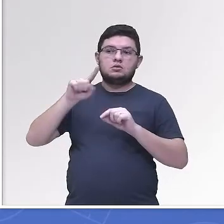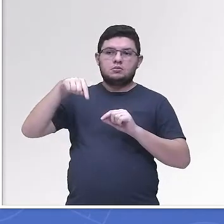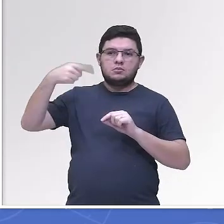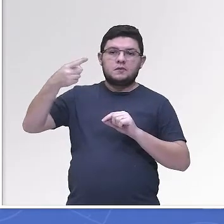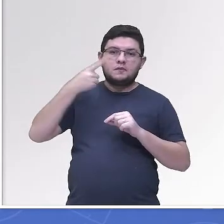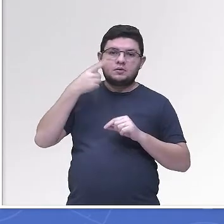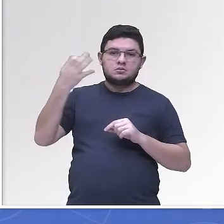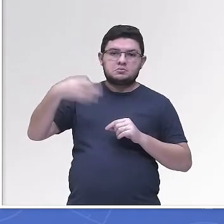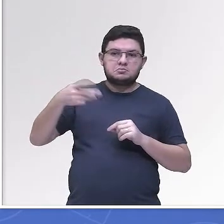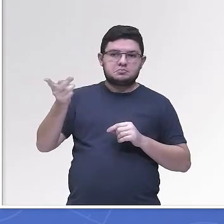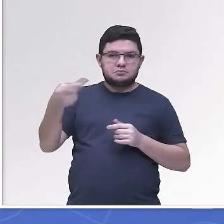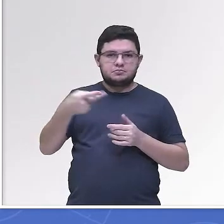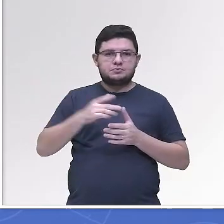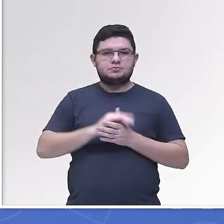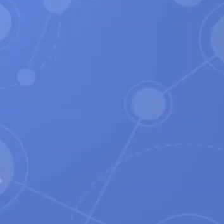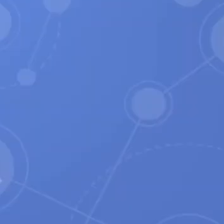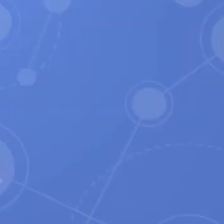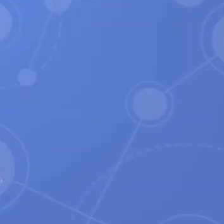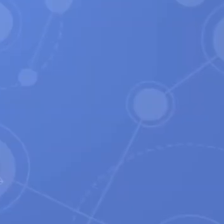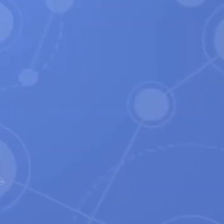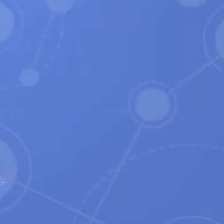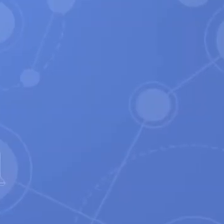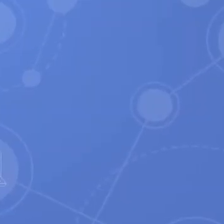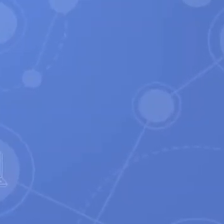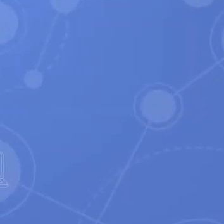local interativa.